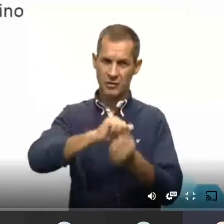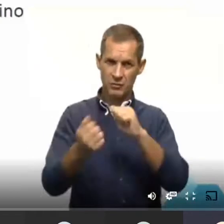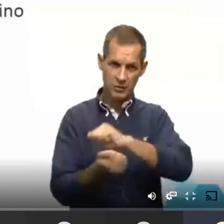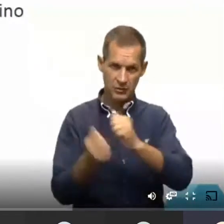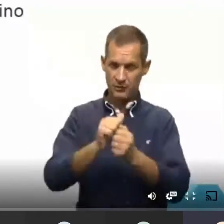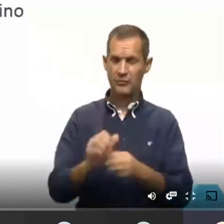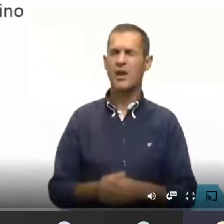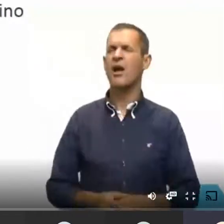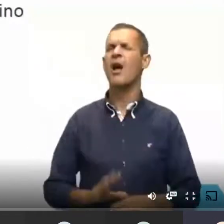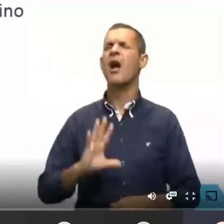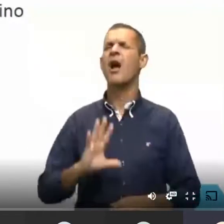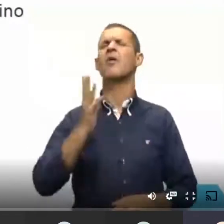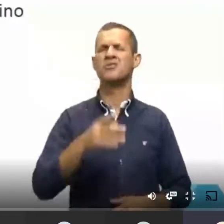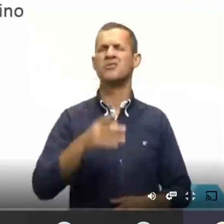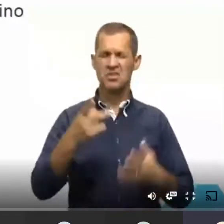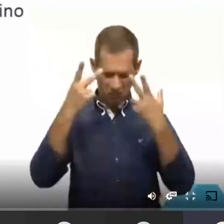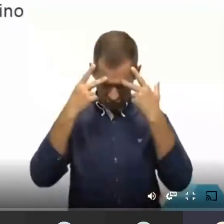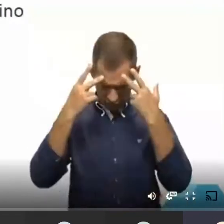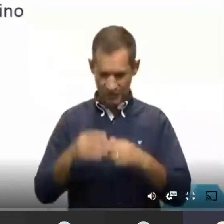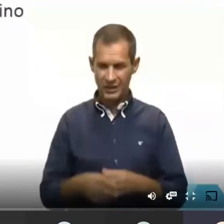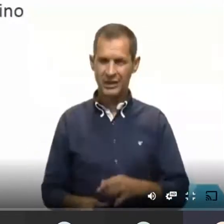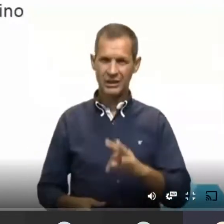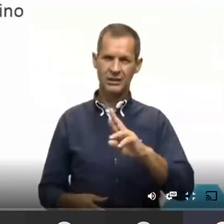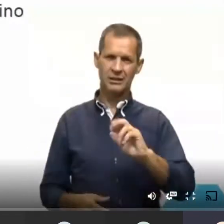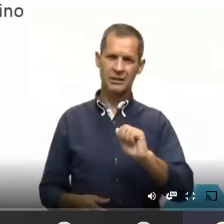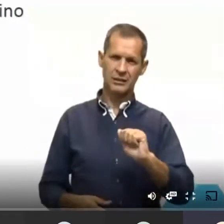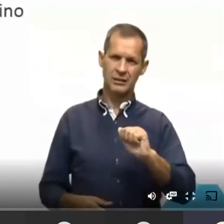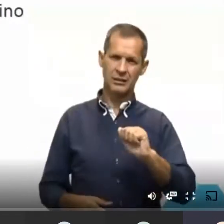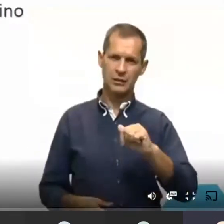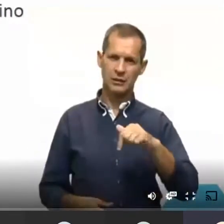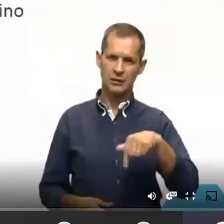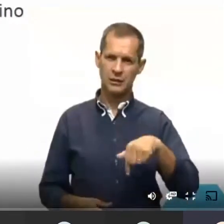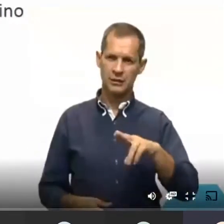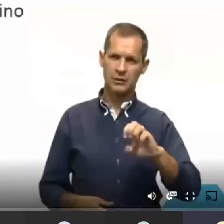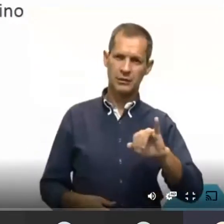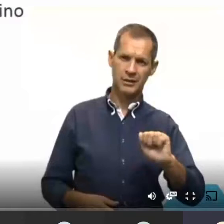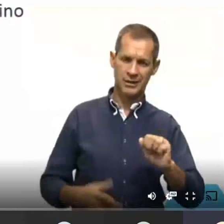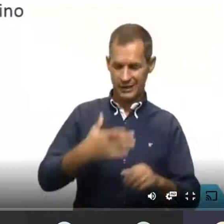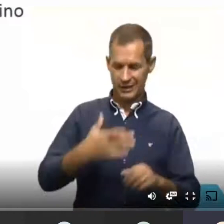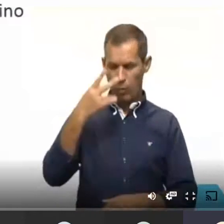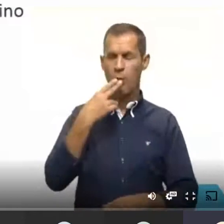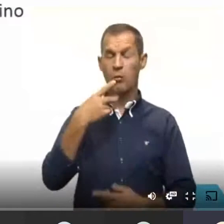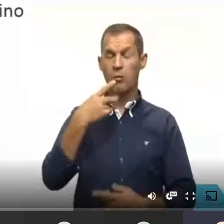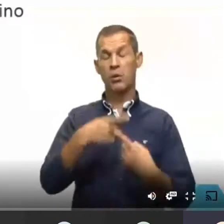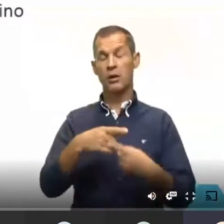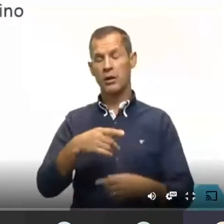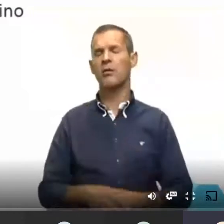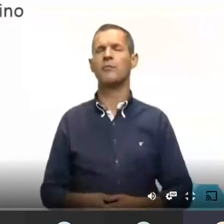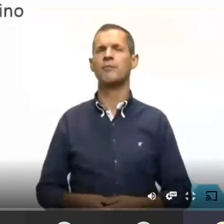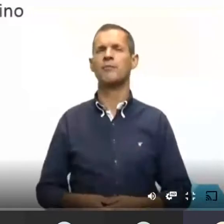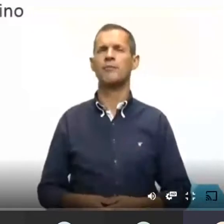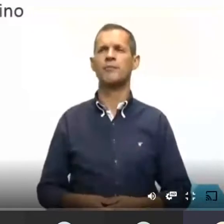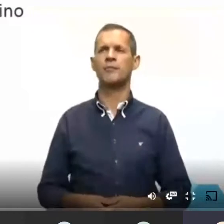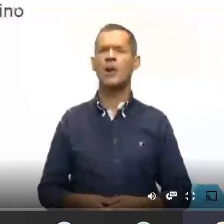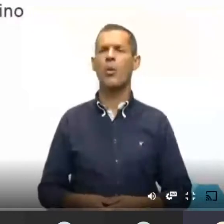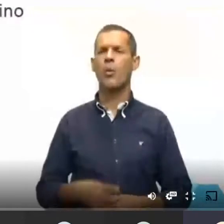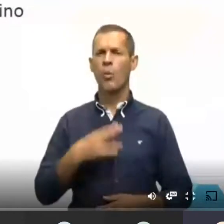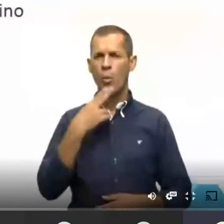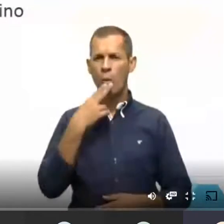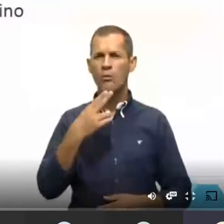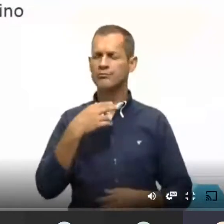de adaptação, ele vai ocorrer frequentemente na traqueia de fumantes, né? Por quê? Porque